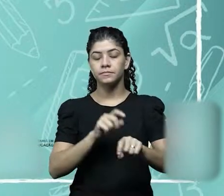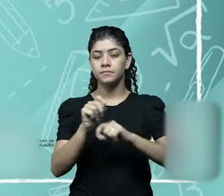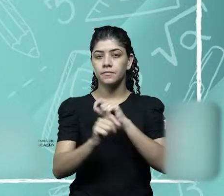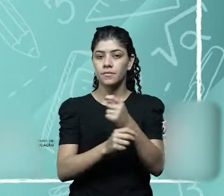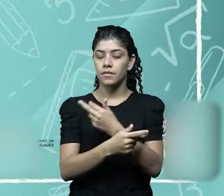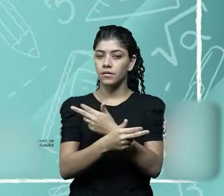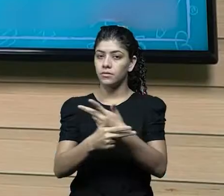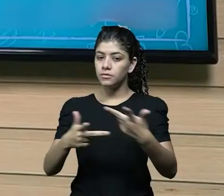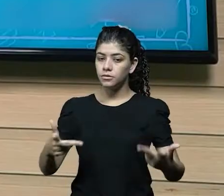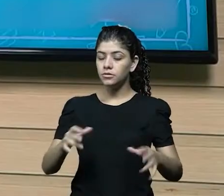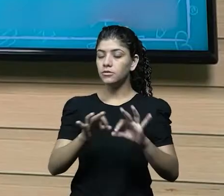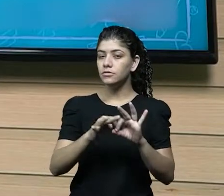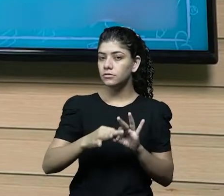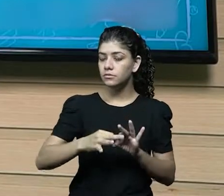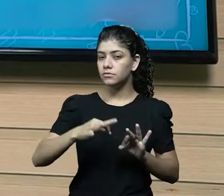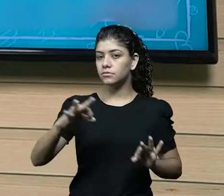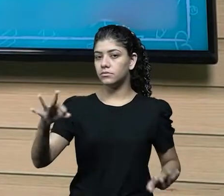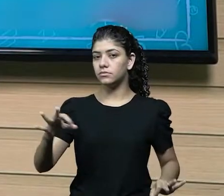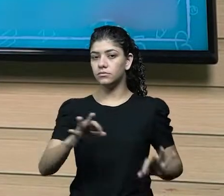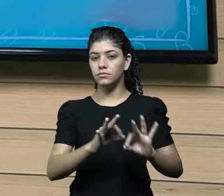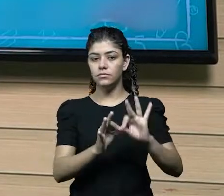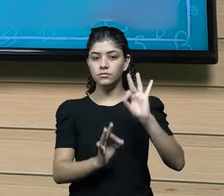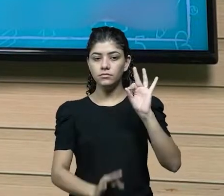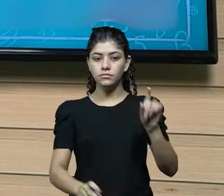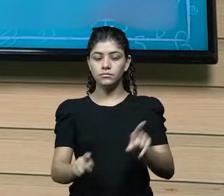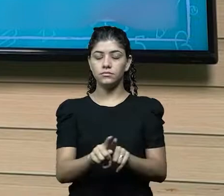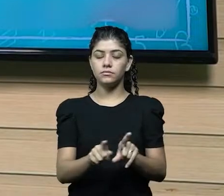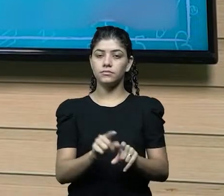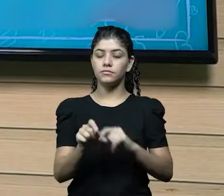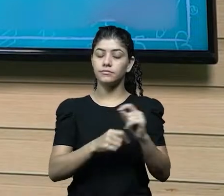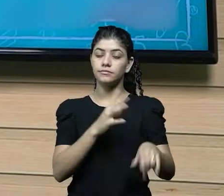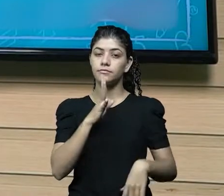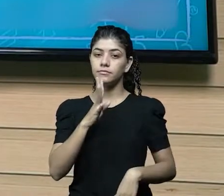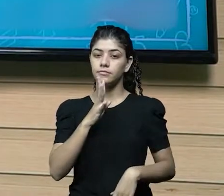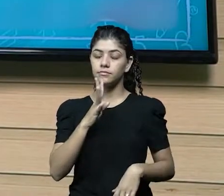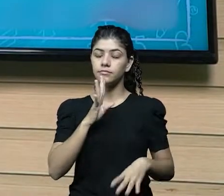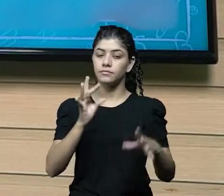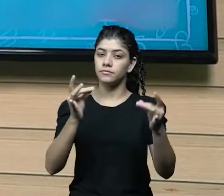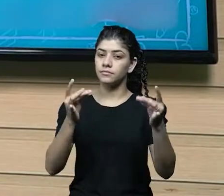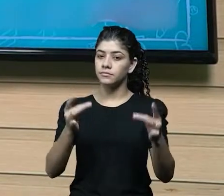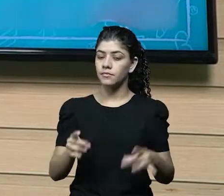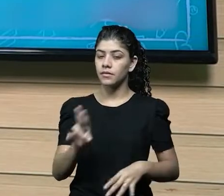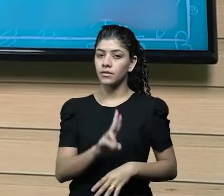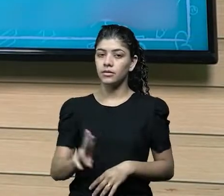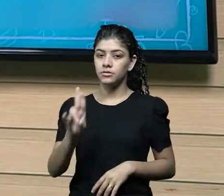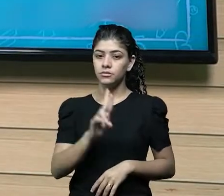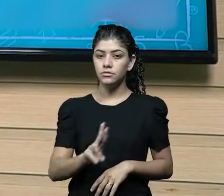de medida, conhecer um pouco mais as suas aplicações